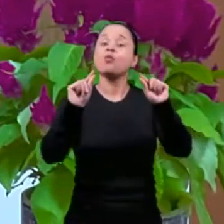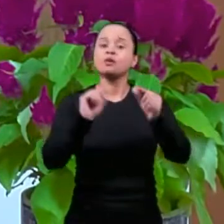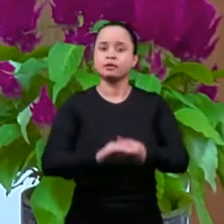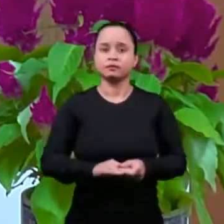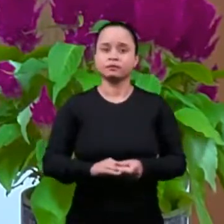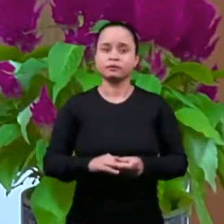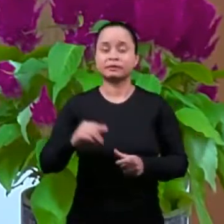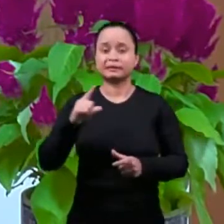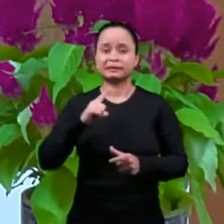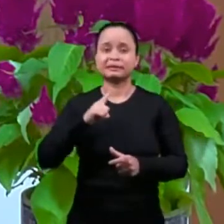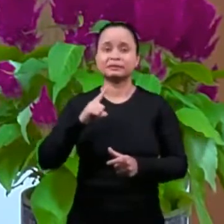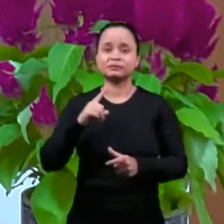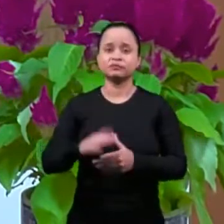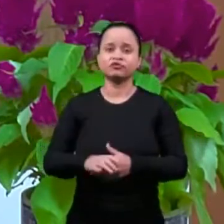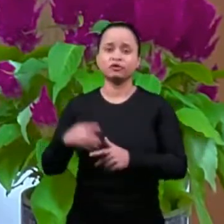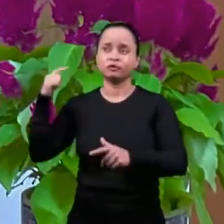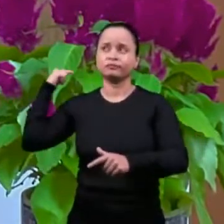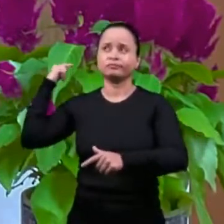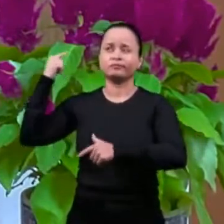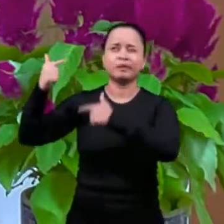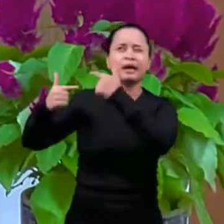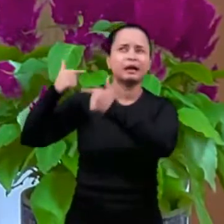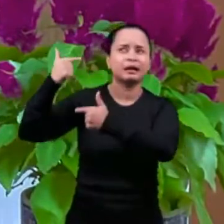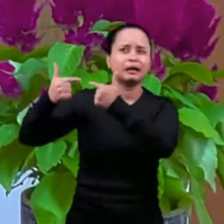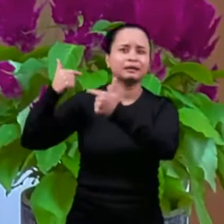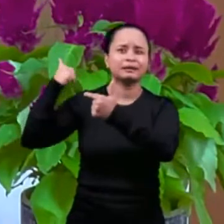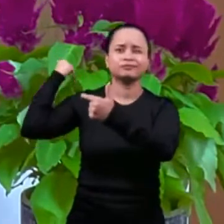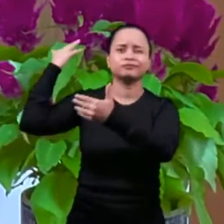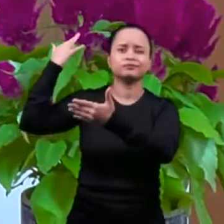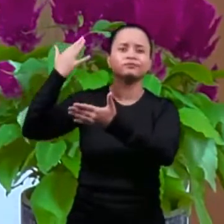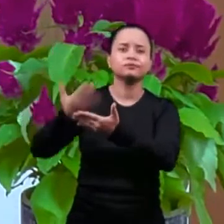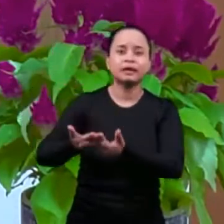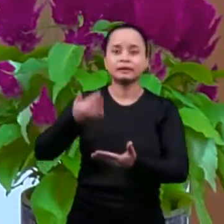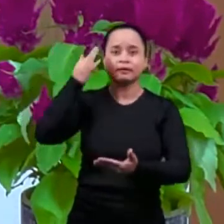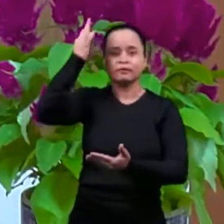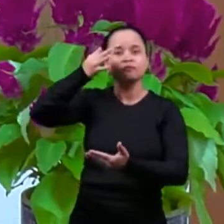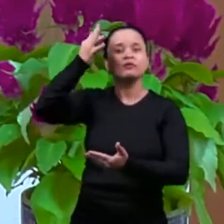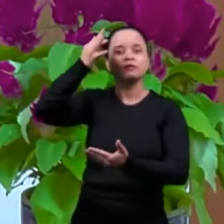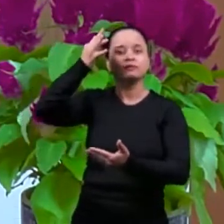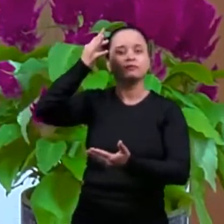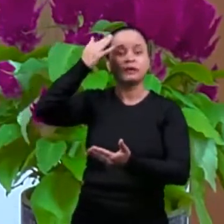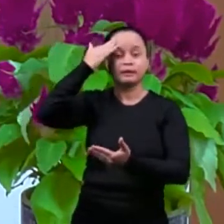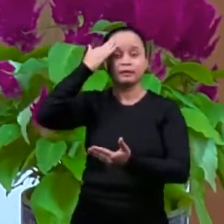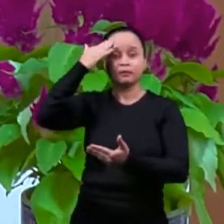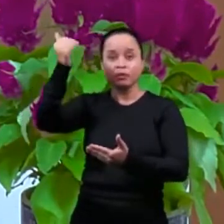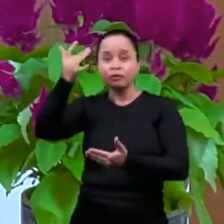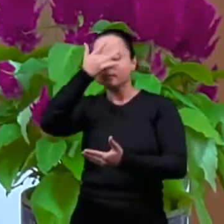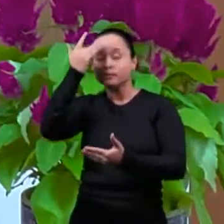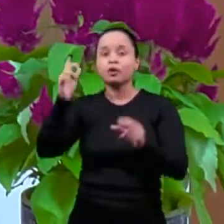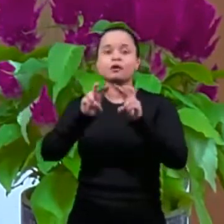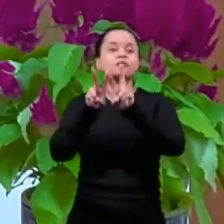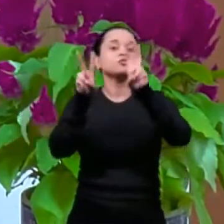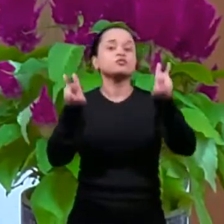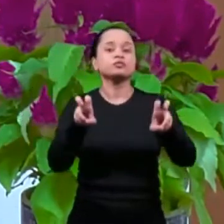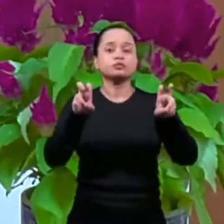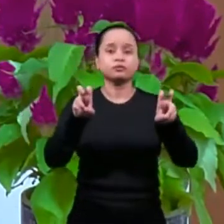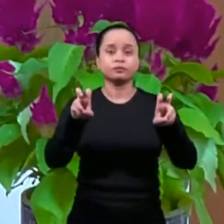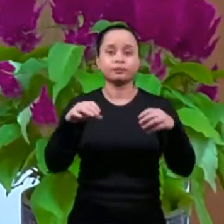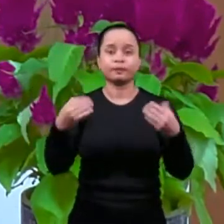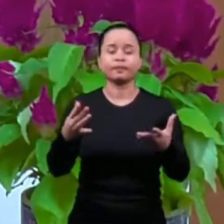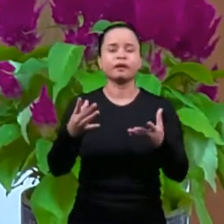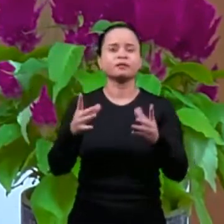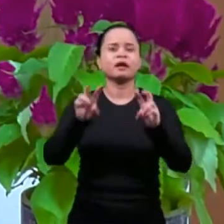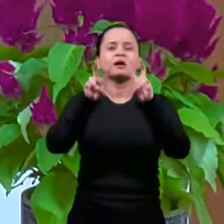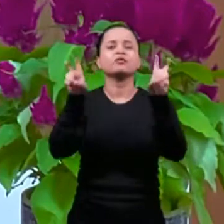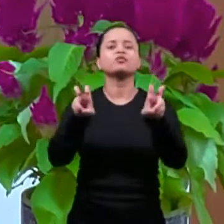derivações dos pensamentos dos filósofos daquela época, e o assunto que era tratado era sobre a